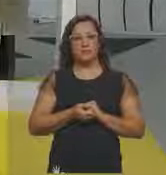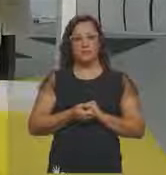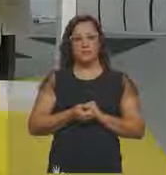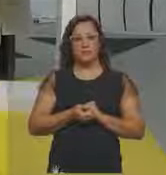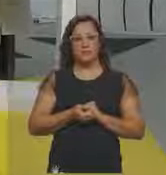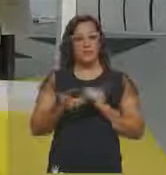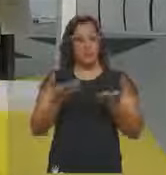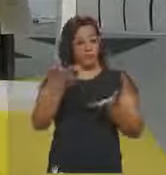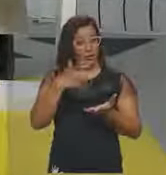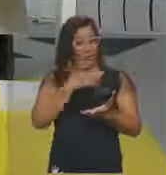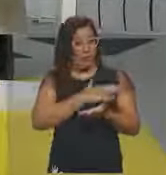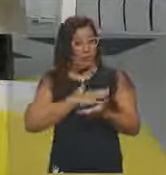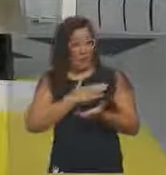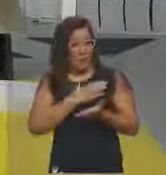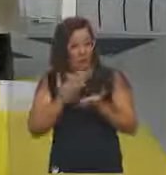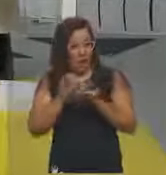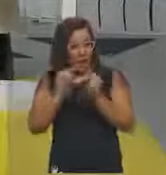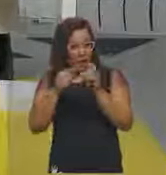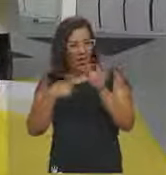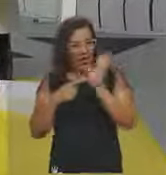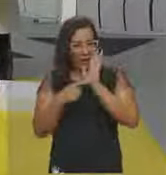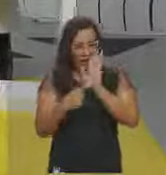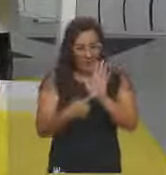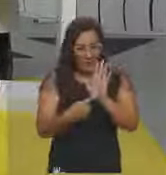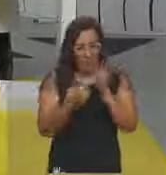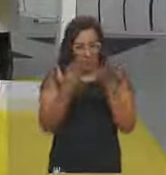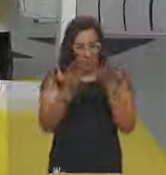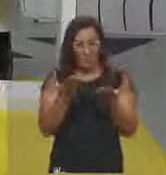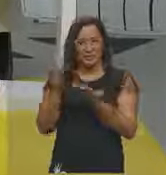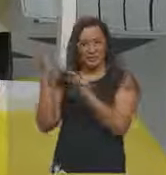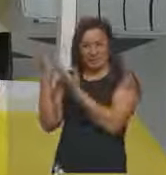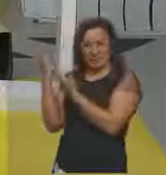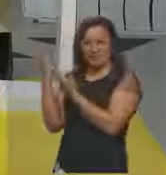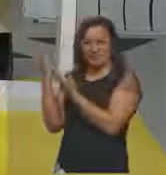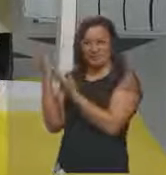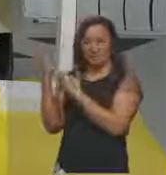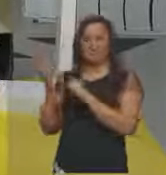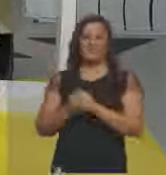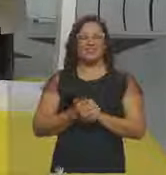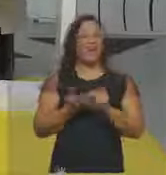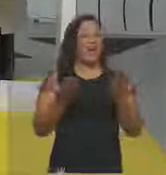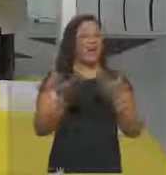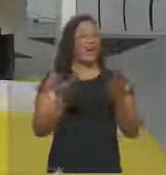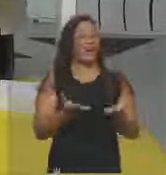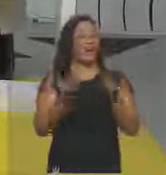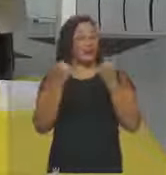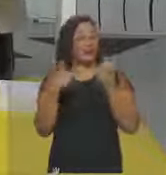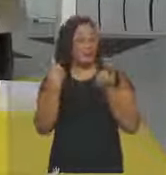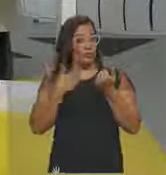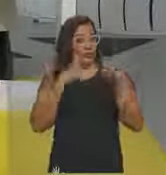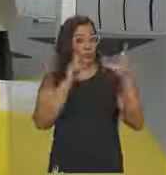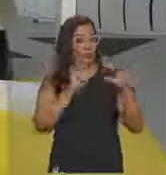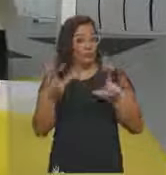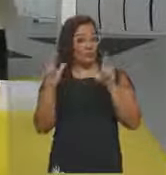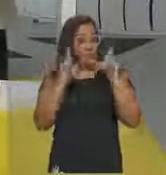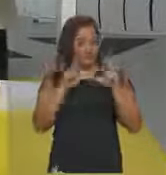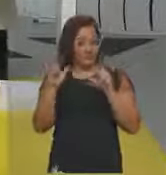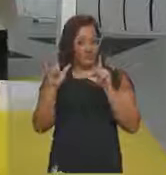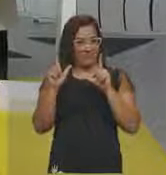tenha gostado aí dessa demonstração aqui, dessa aula prática. Vamos agora retomar os nossos slides e